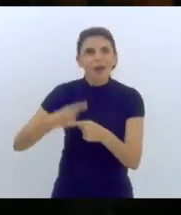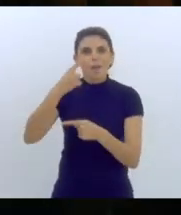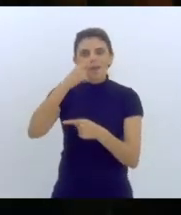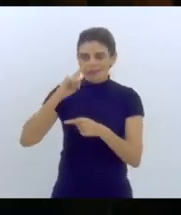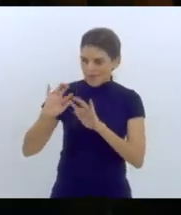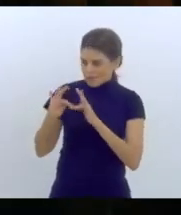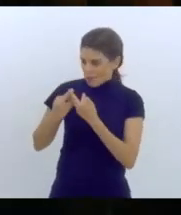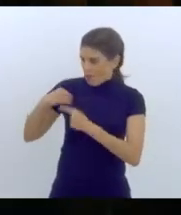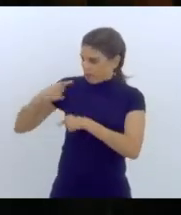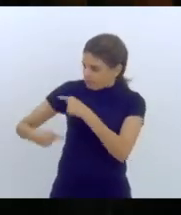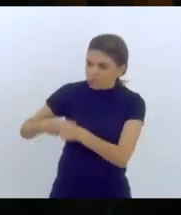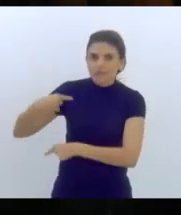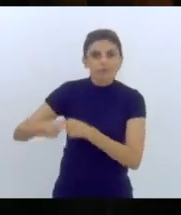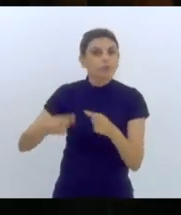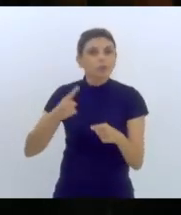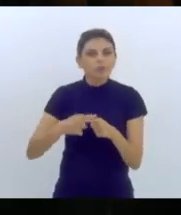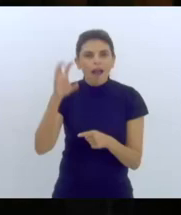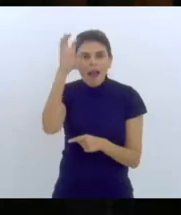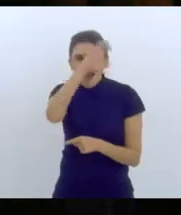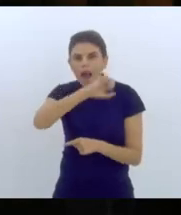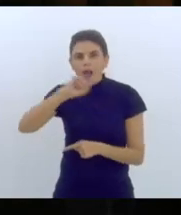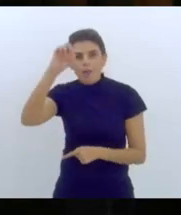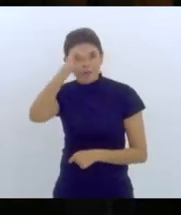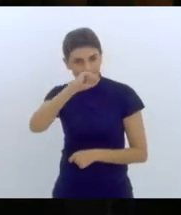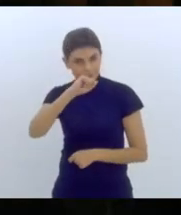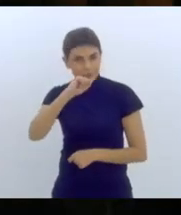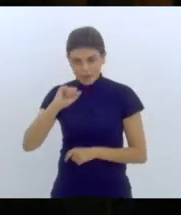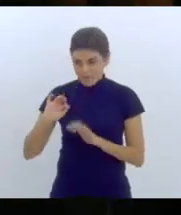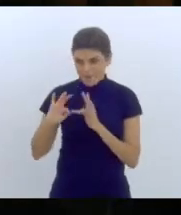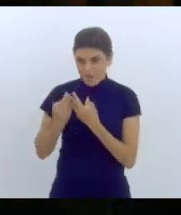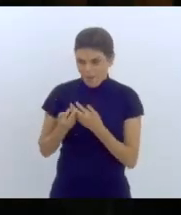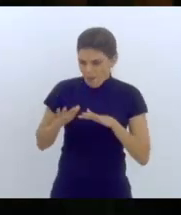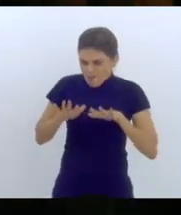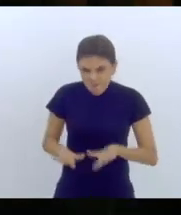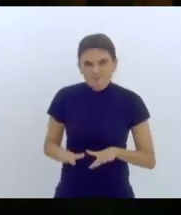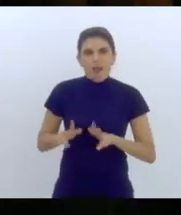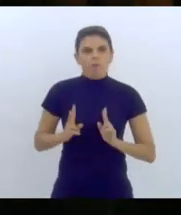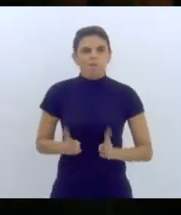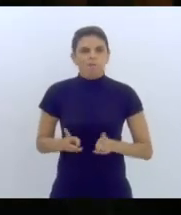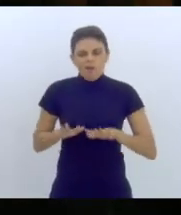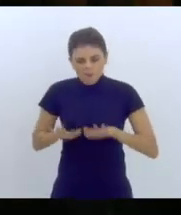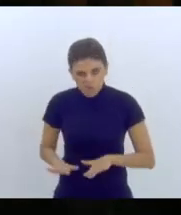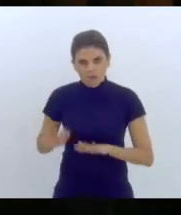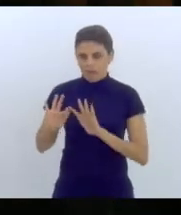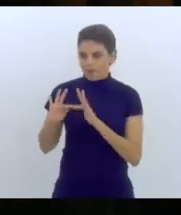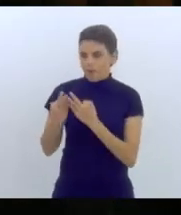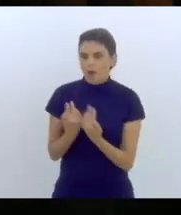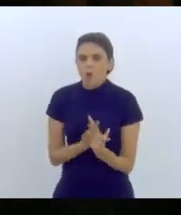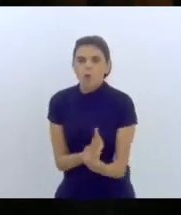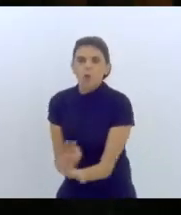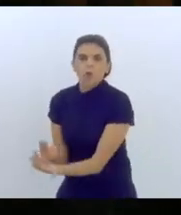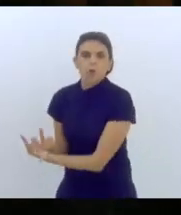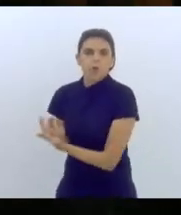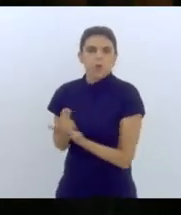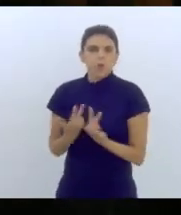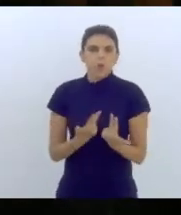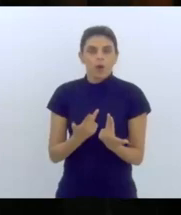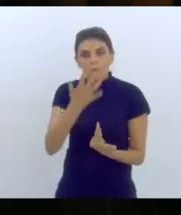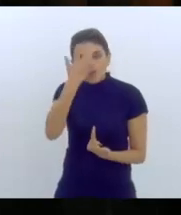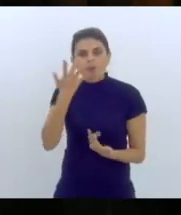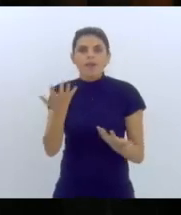dentro da política porque aprenderam que a perpetuação da política é para os seus pares e não para quem